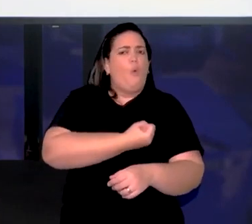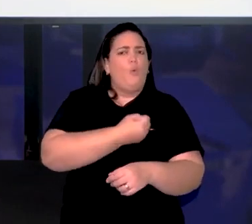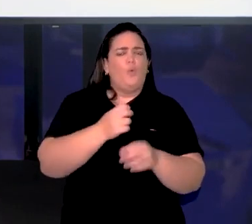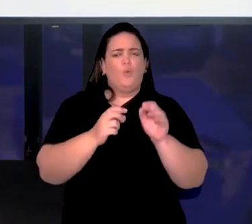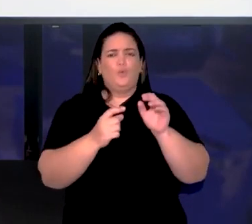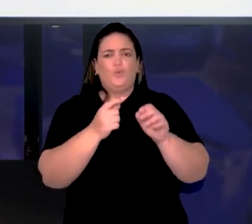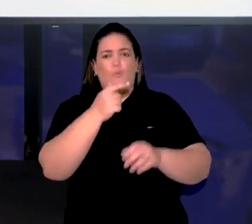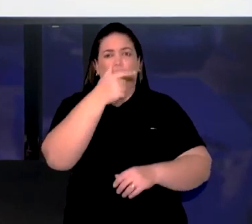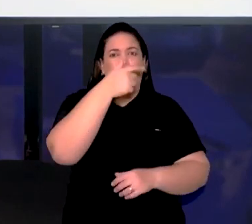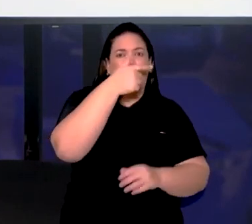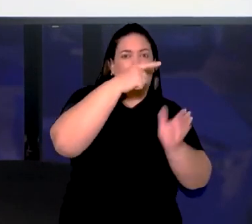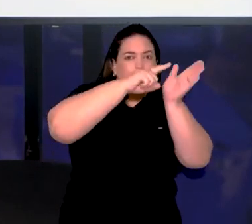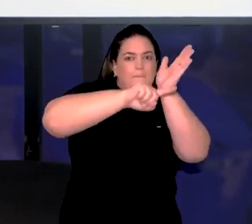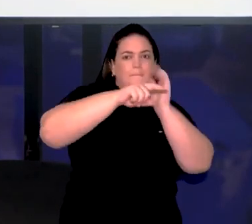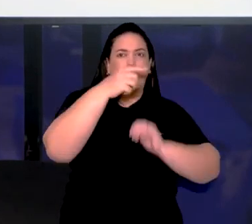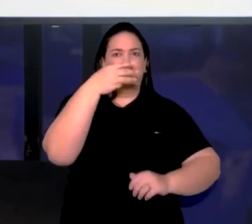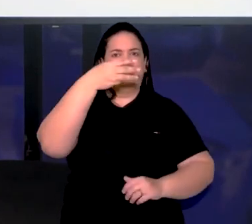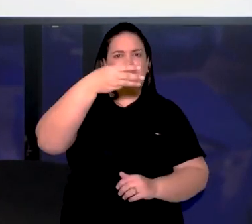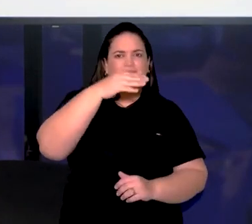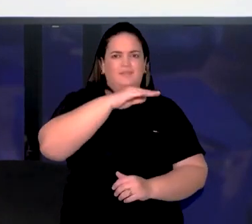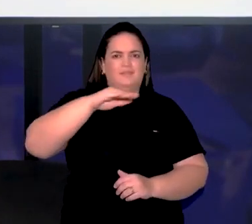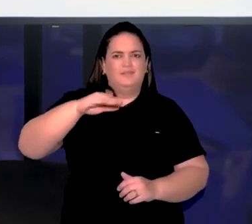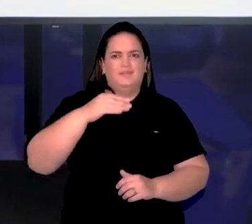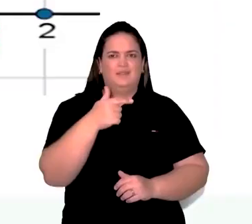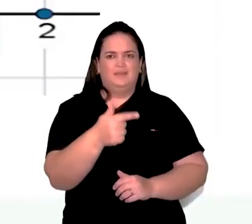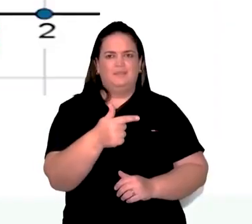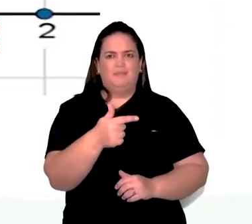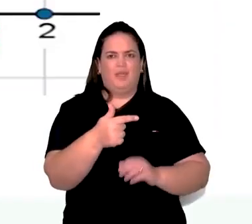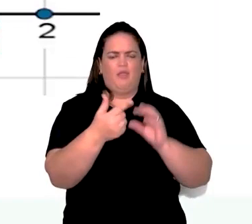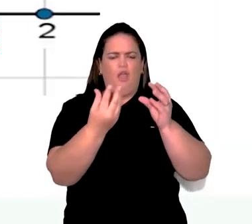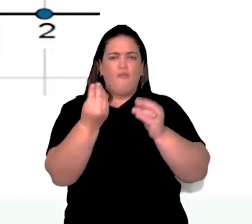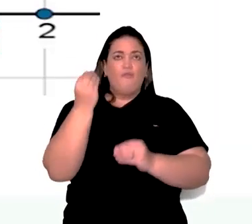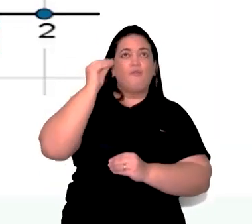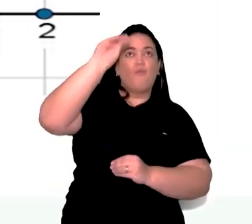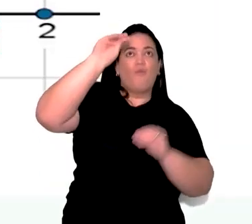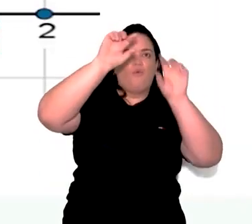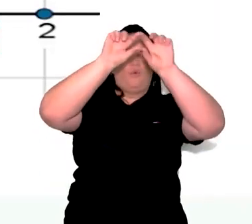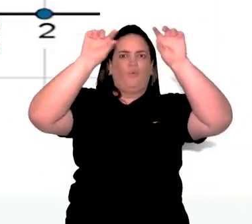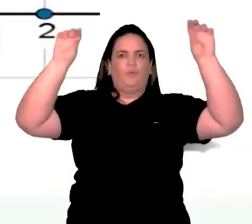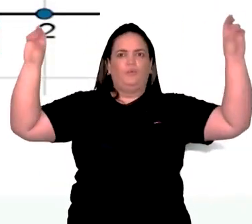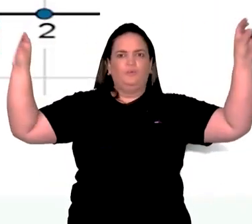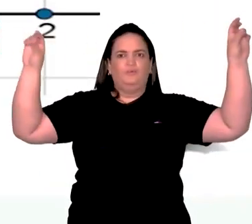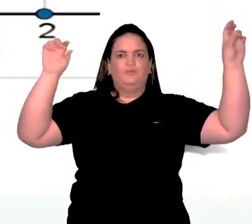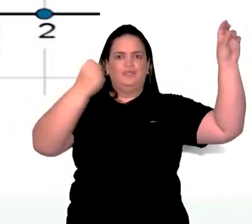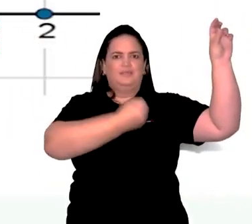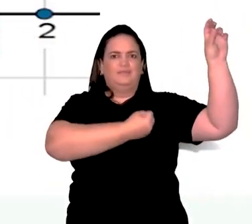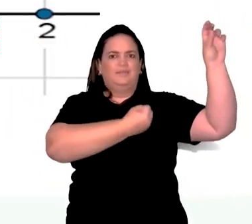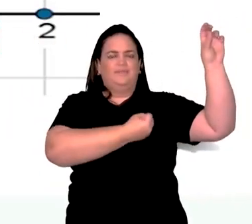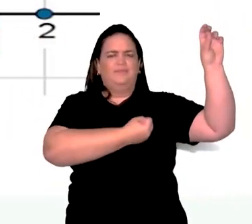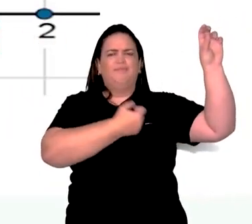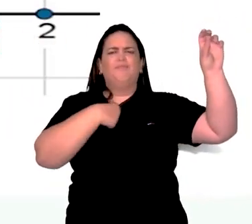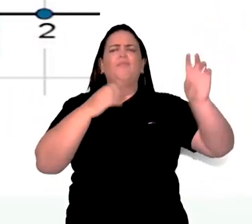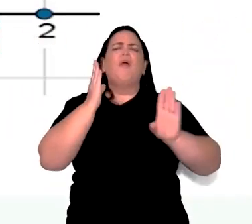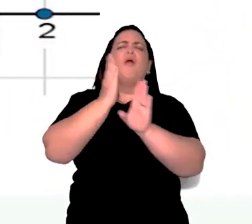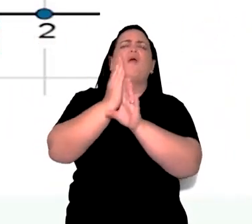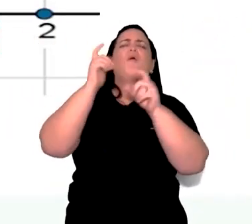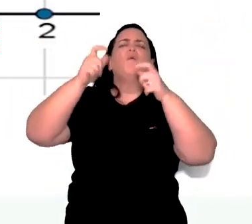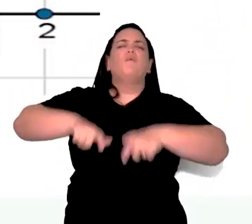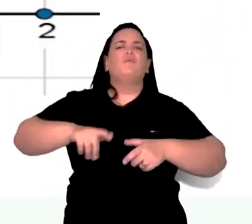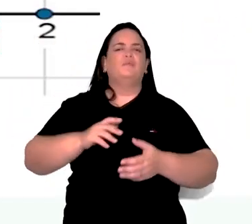menos 3 meios, se fosse colocado nessa reta numérica, aonde eu iria